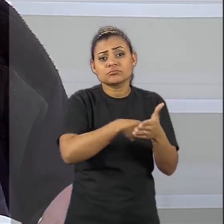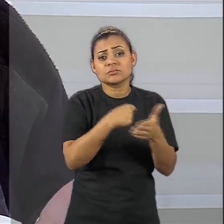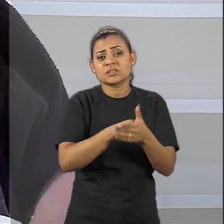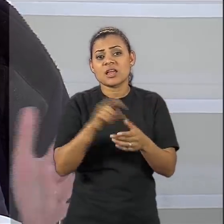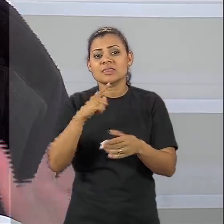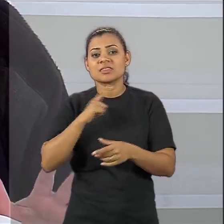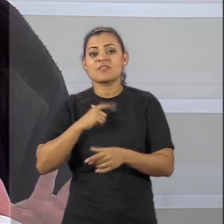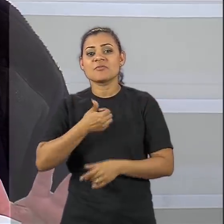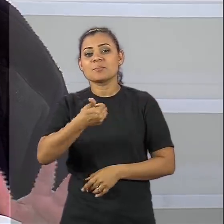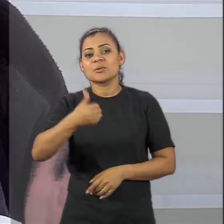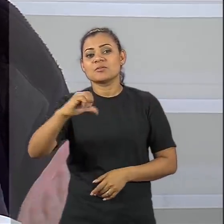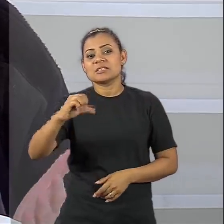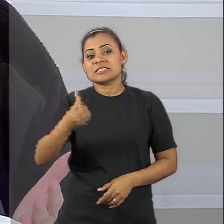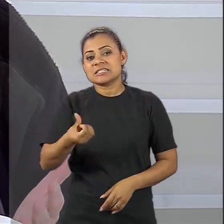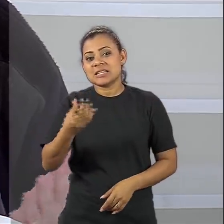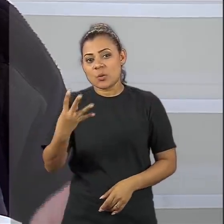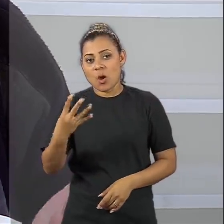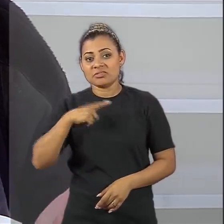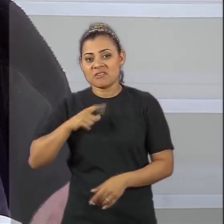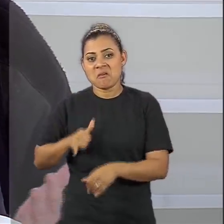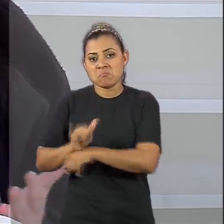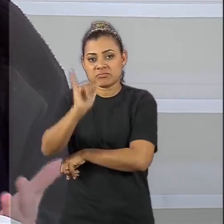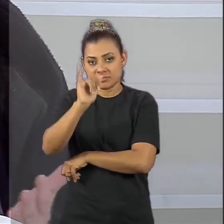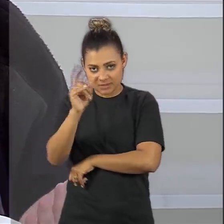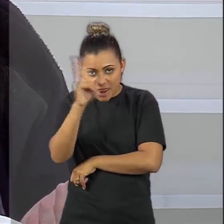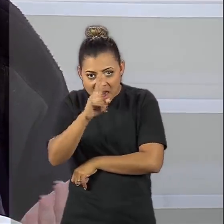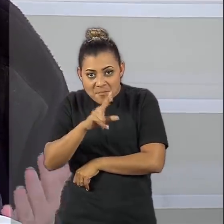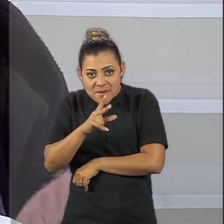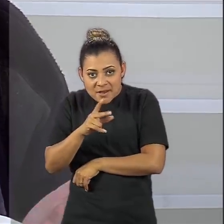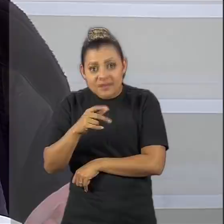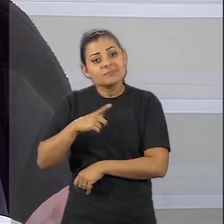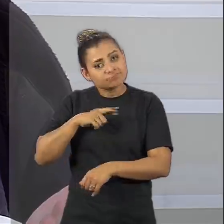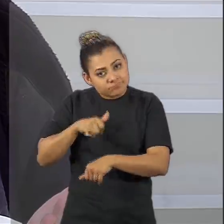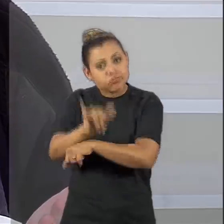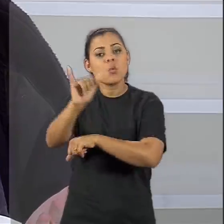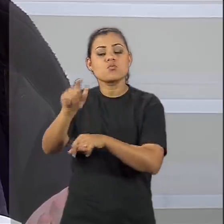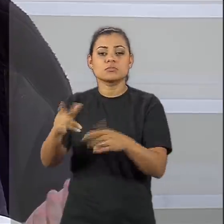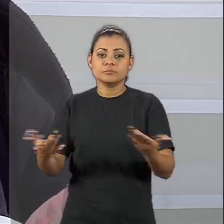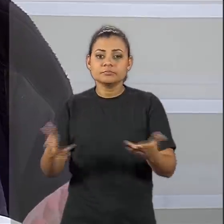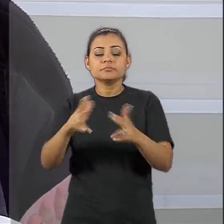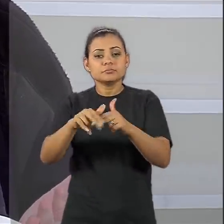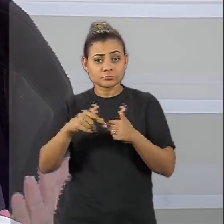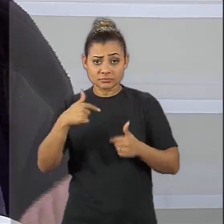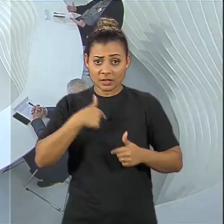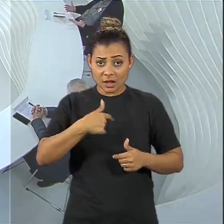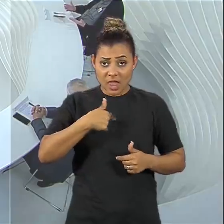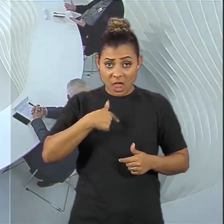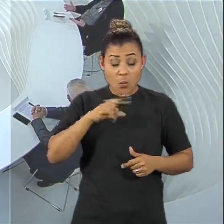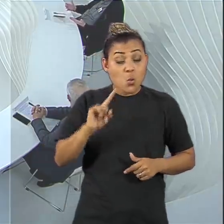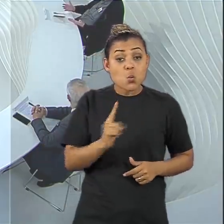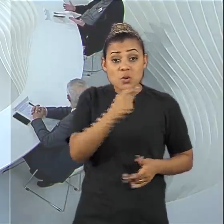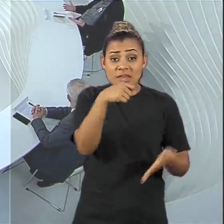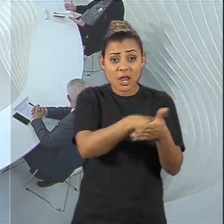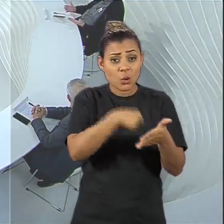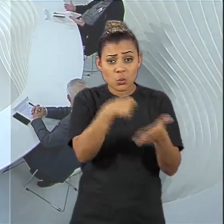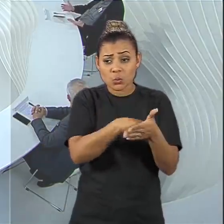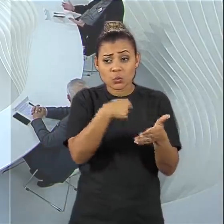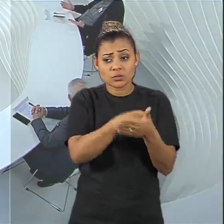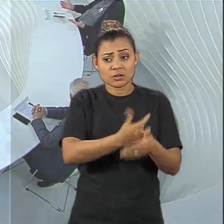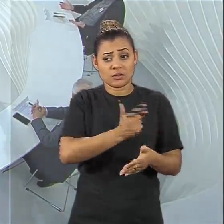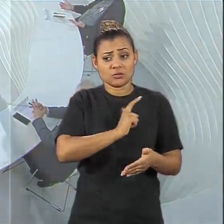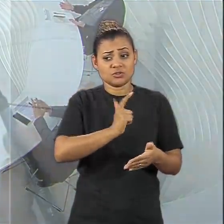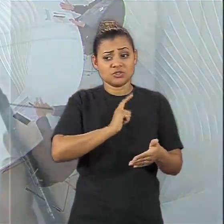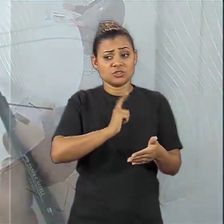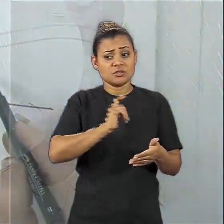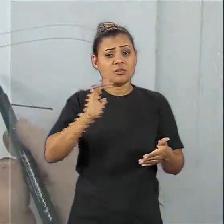de 64. Isso é melhor. Claro. Agora, ao mesmo tempo, é muito triste para quem, como eu, tem a única militância que teve na vida foi em favor